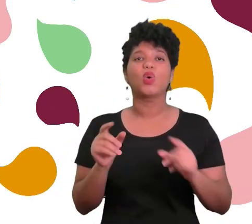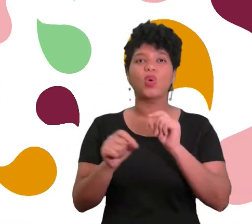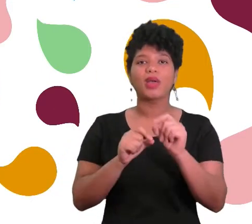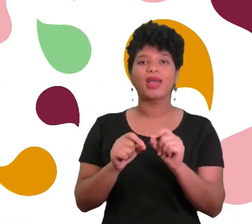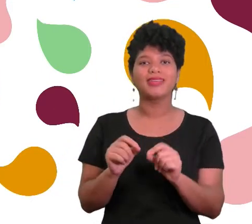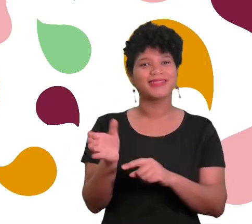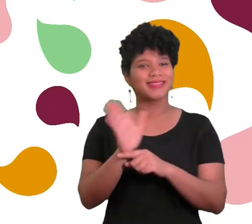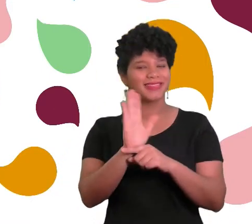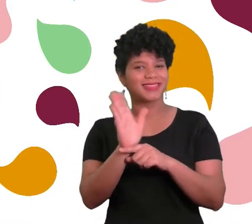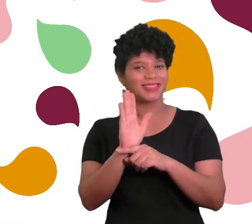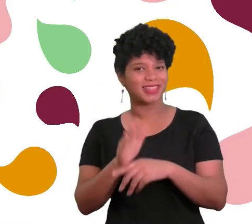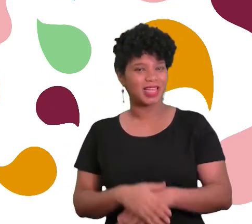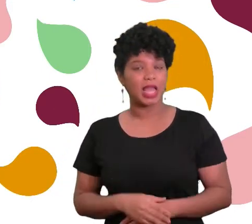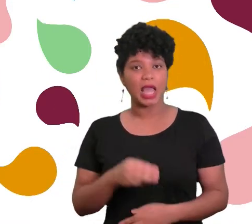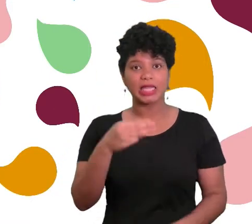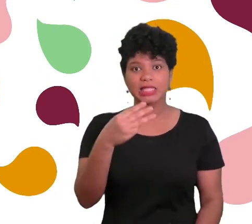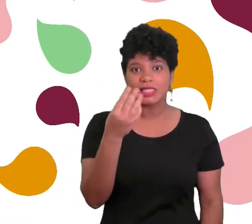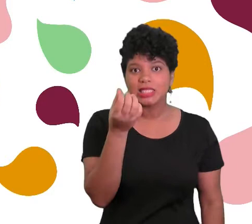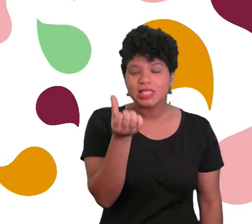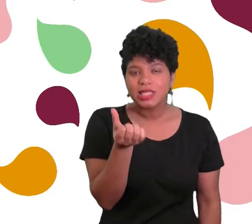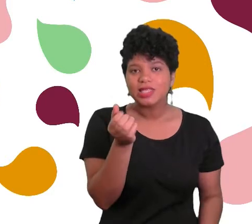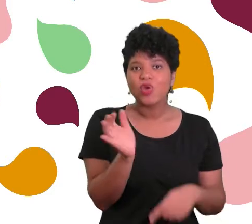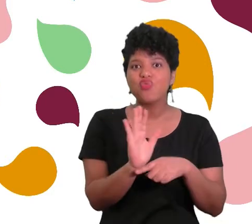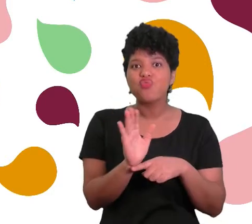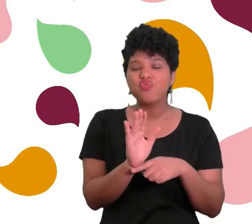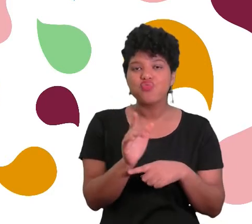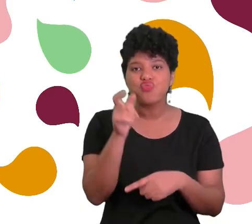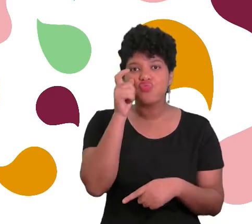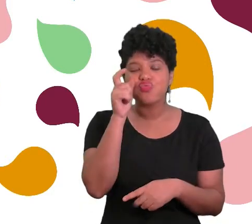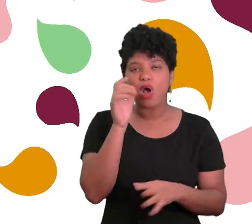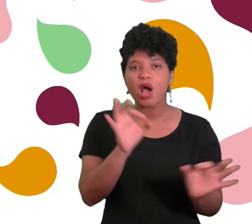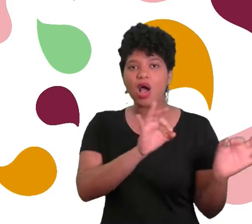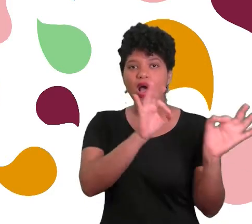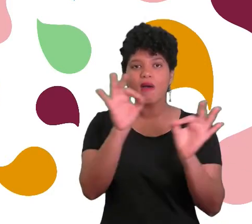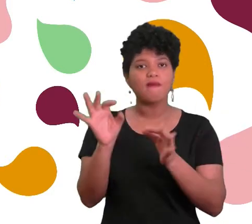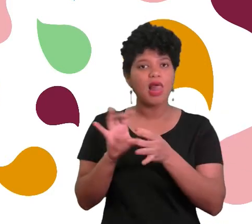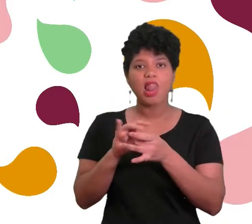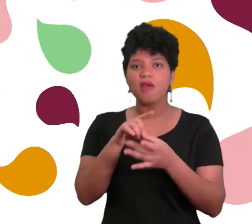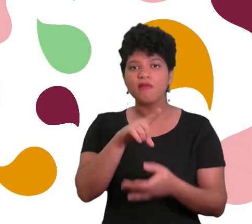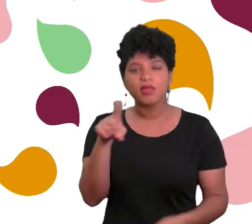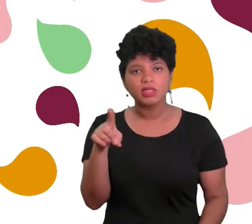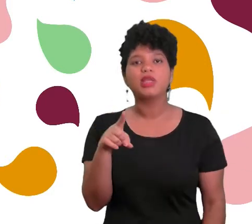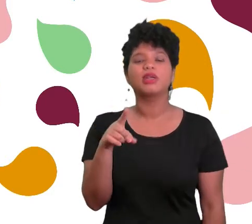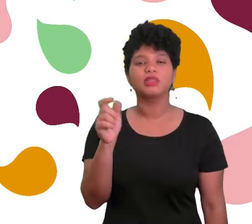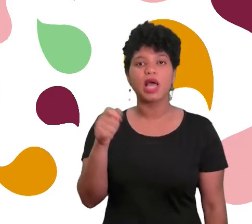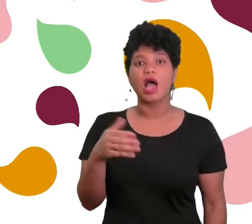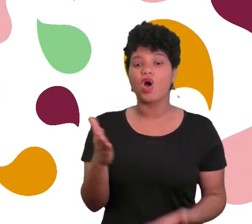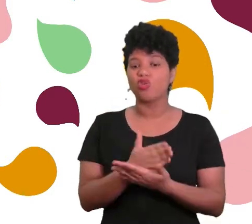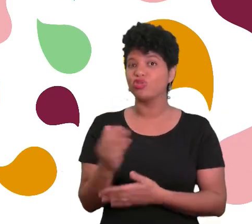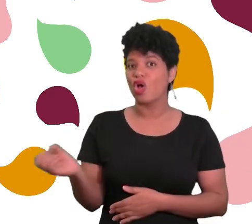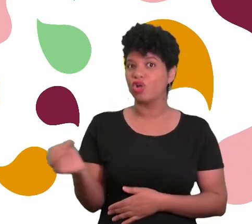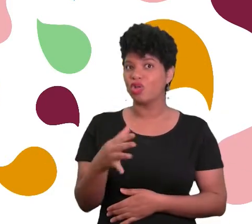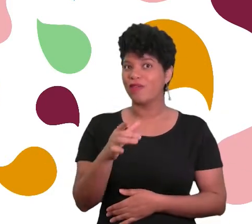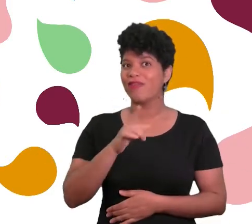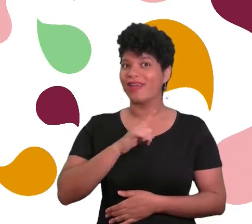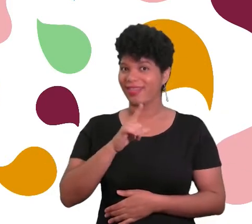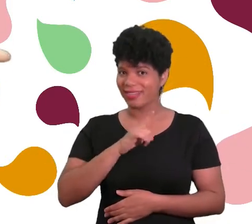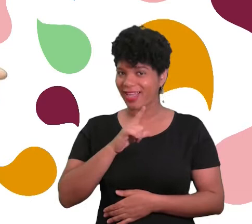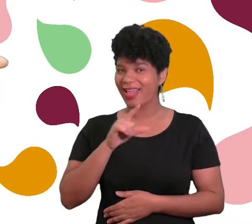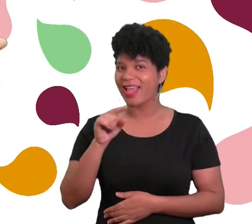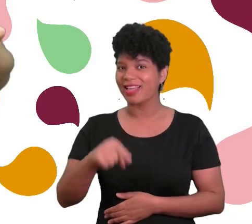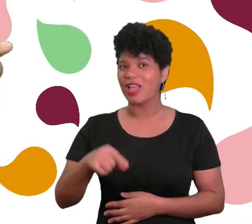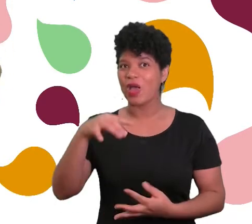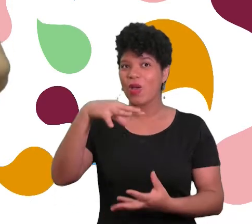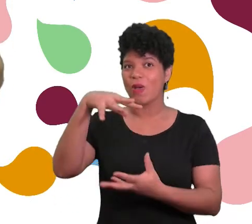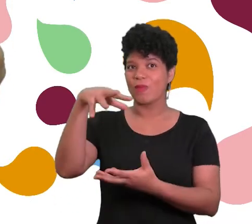festival vai disponibilizar 36 filmes para vocês verem. Tem filmes inéditos, tem filmes que vão ter suas pré-estreias aqui